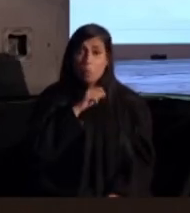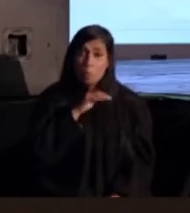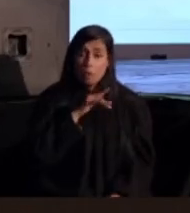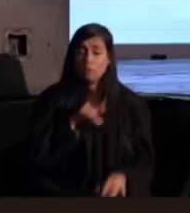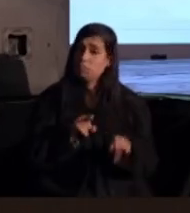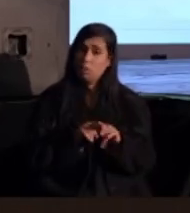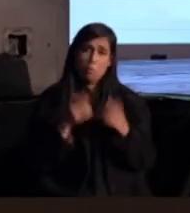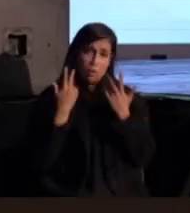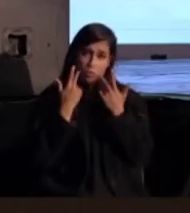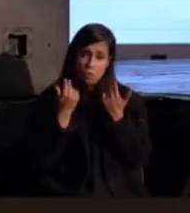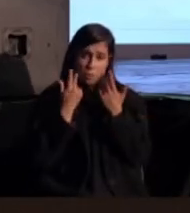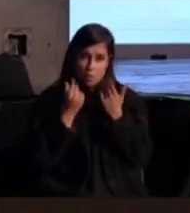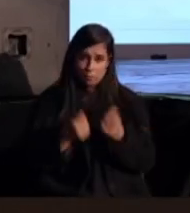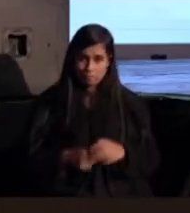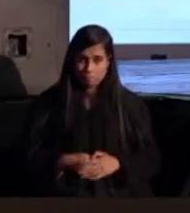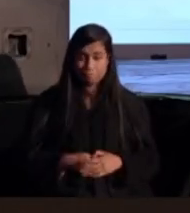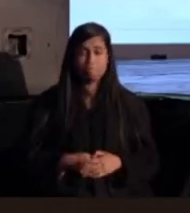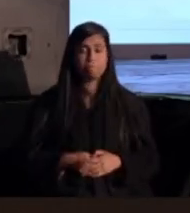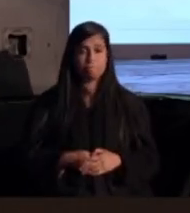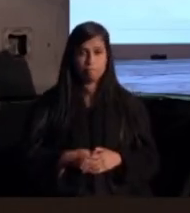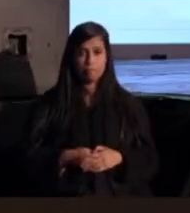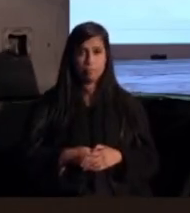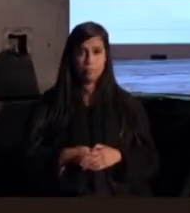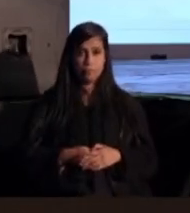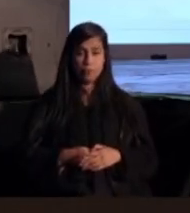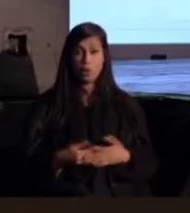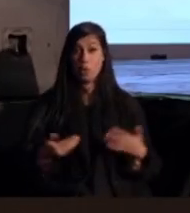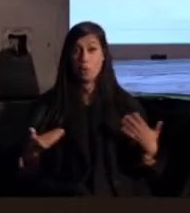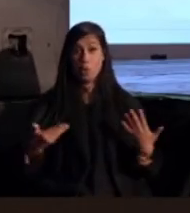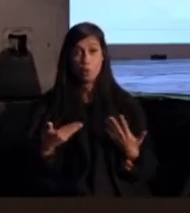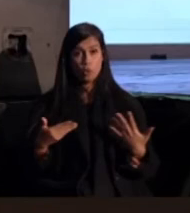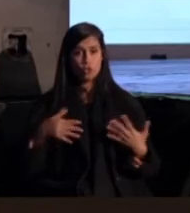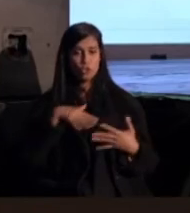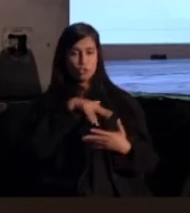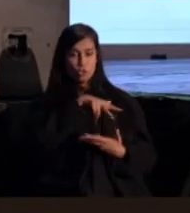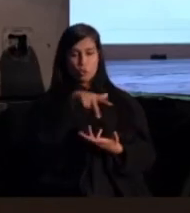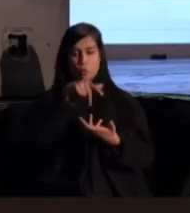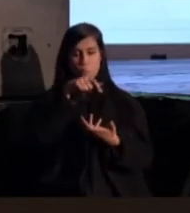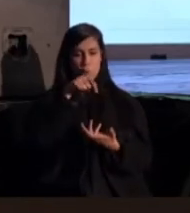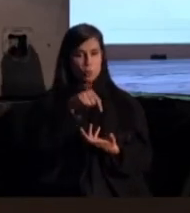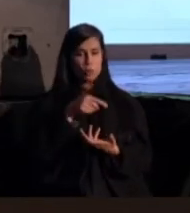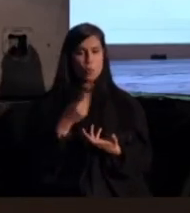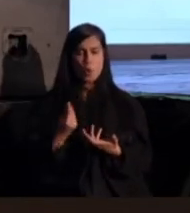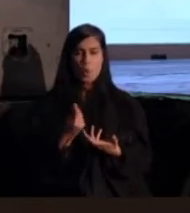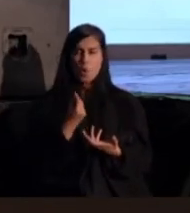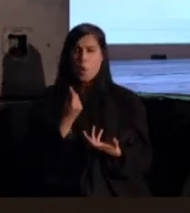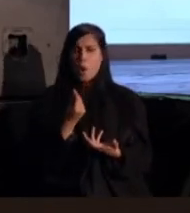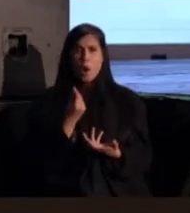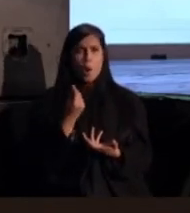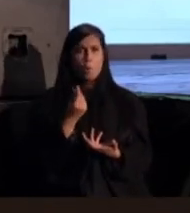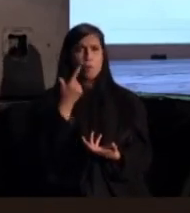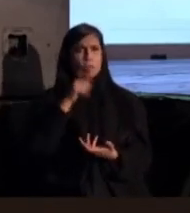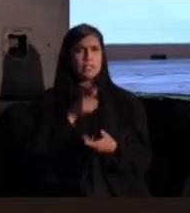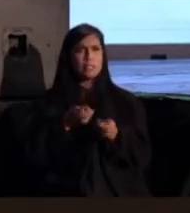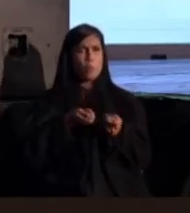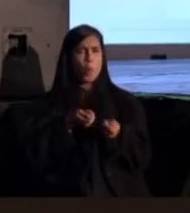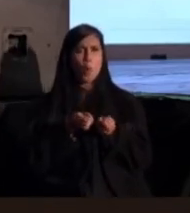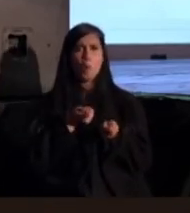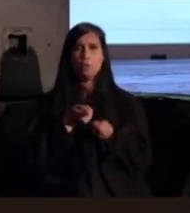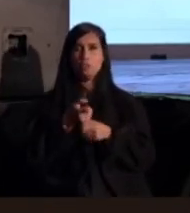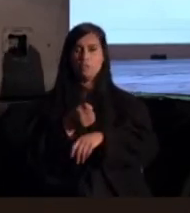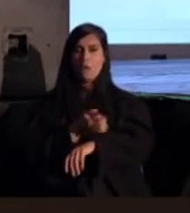necessidade. Então, é como uma das maiores questões do mundo é como a gente faz o cardápio dos nossos afetos. Do que